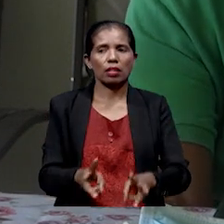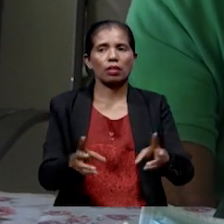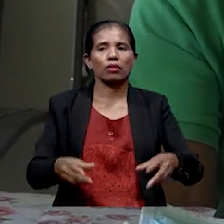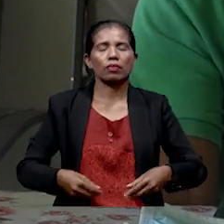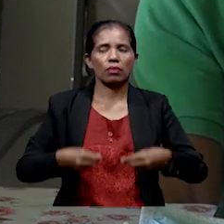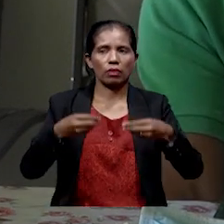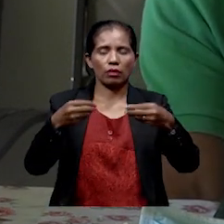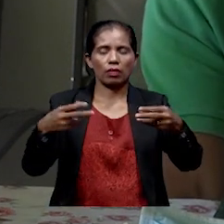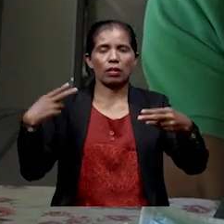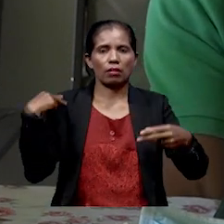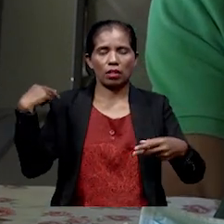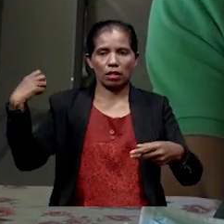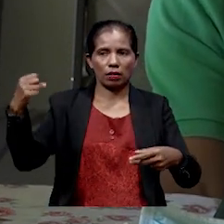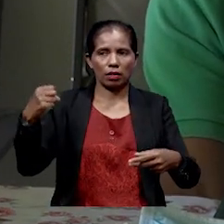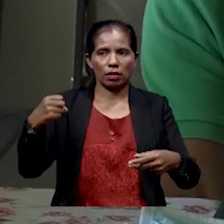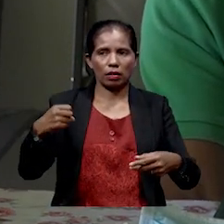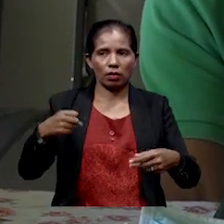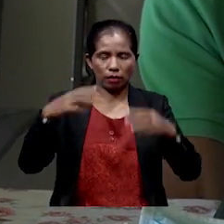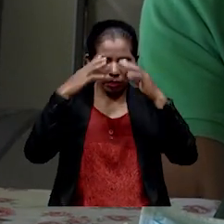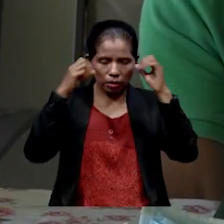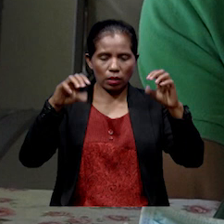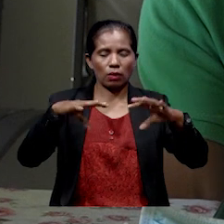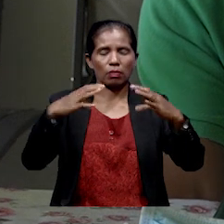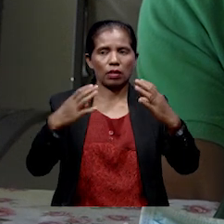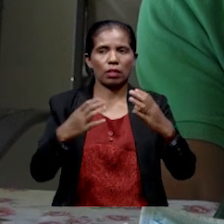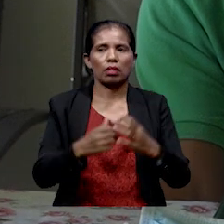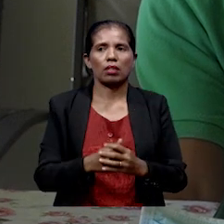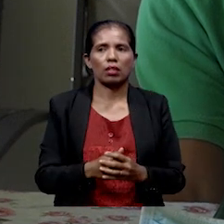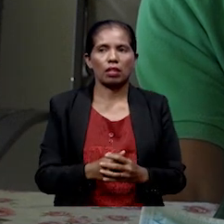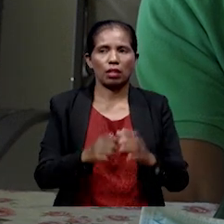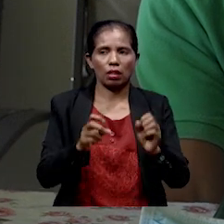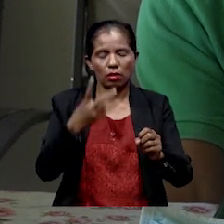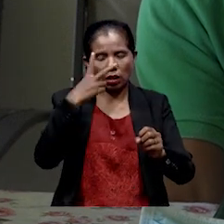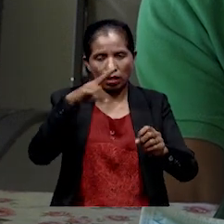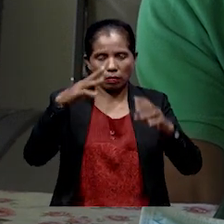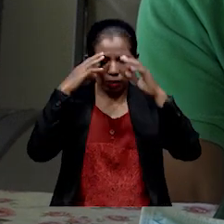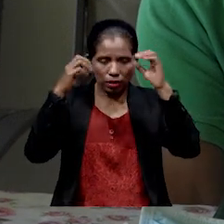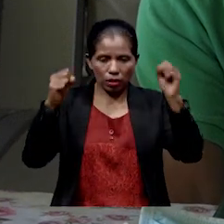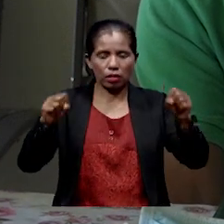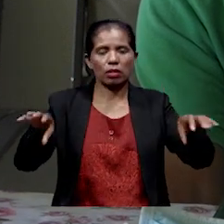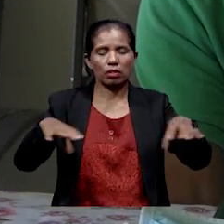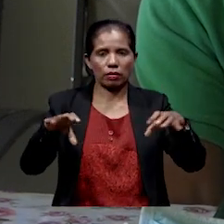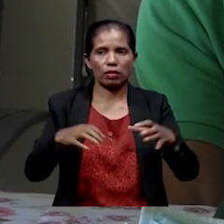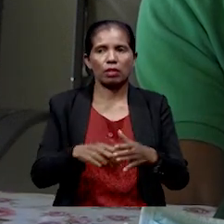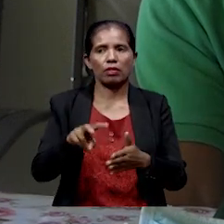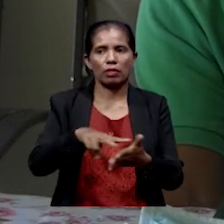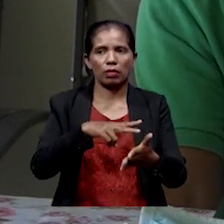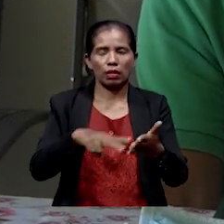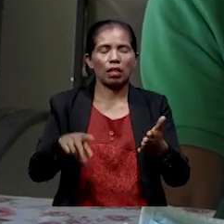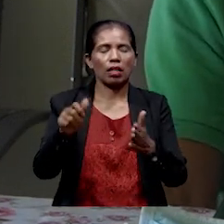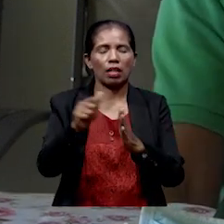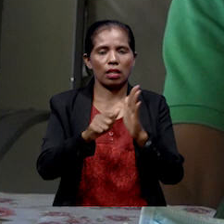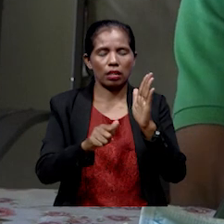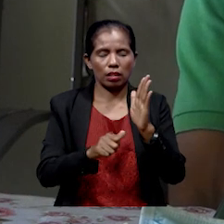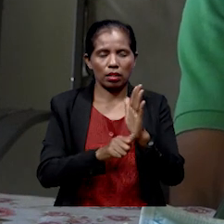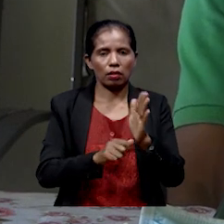falimos kibir, bato forma a comissão e dá-te o inquérito para o presidente de Bema Calabela Canal. Tu violamos o artigo número 1,